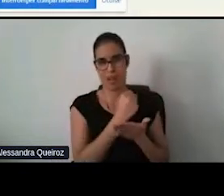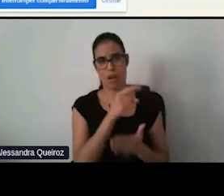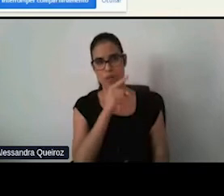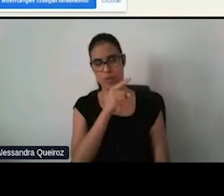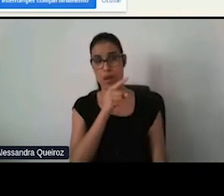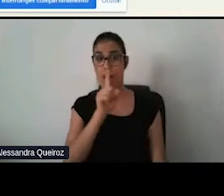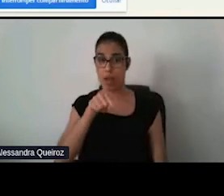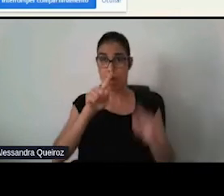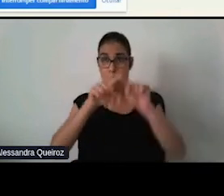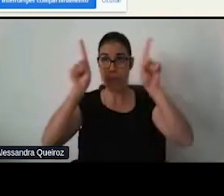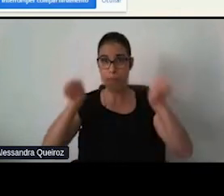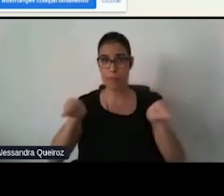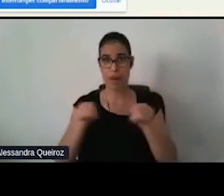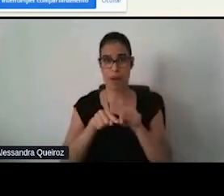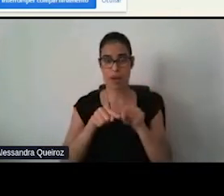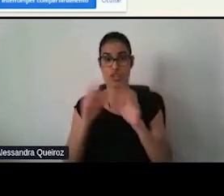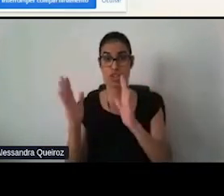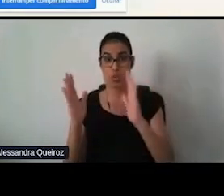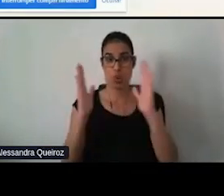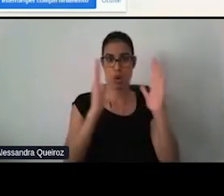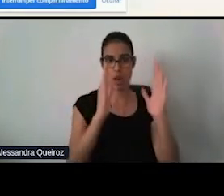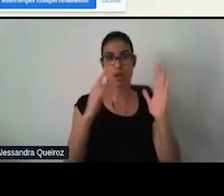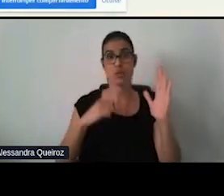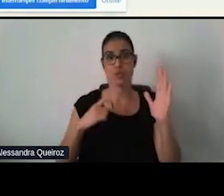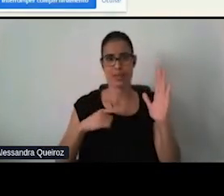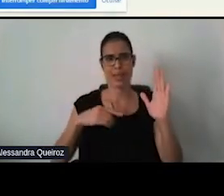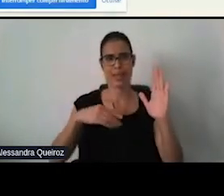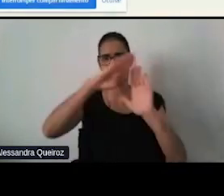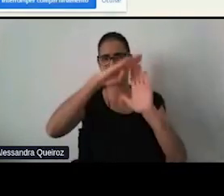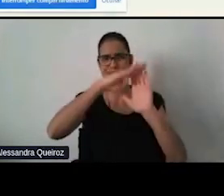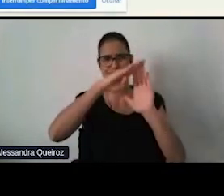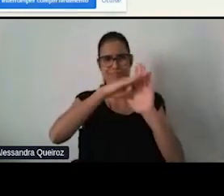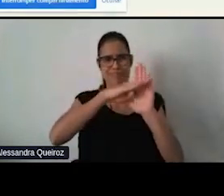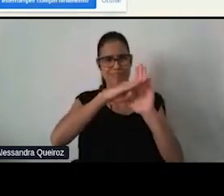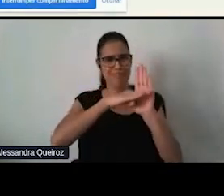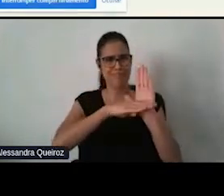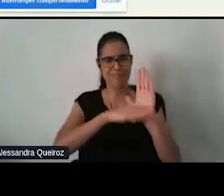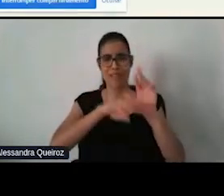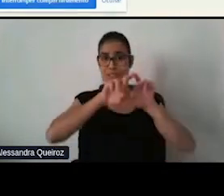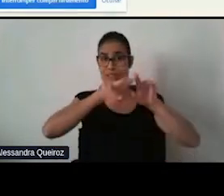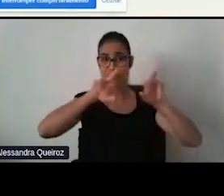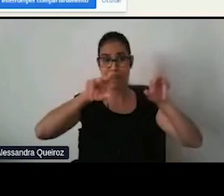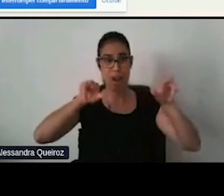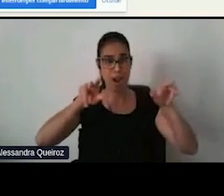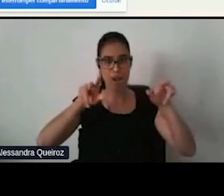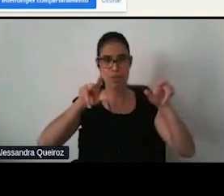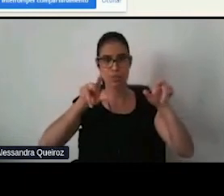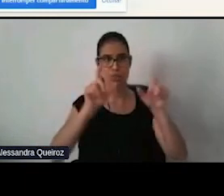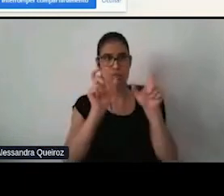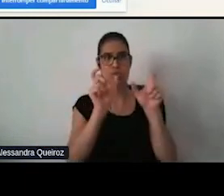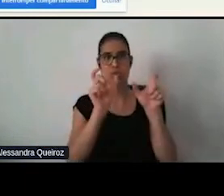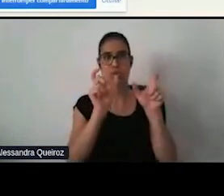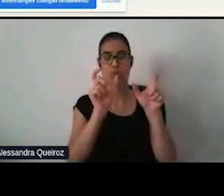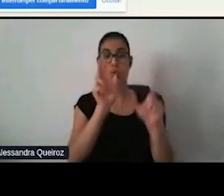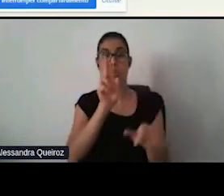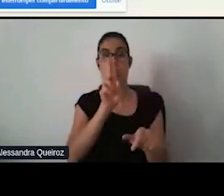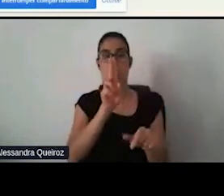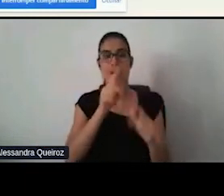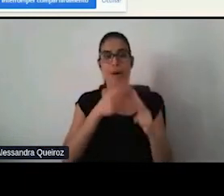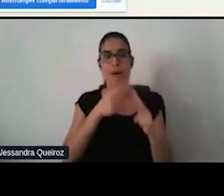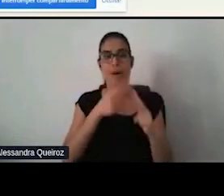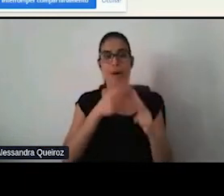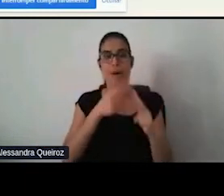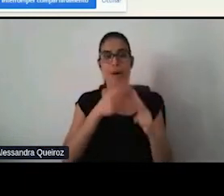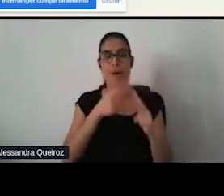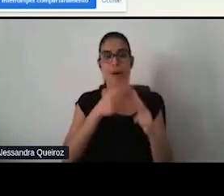uma página onde a gente tem do lado listado, né, no menu, todos os componentes que a gente tem. E o conteúdo dele,